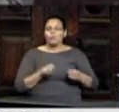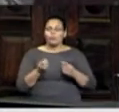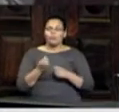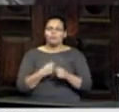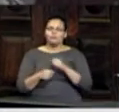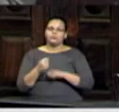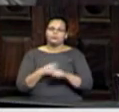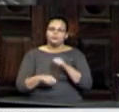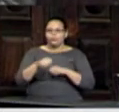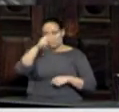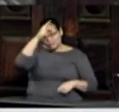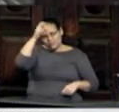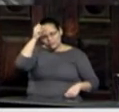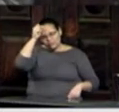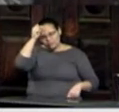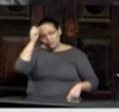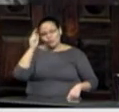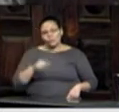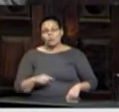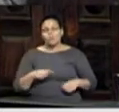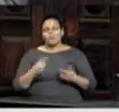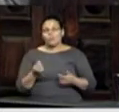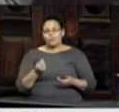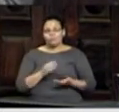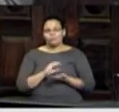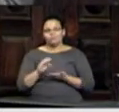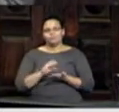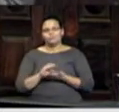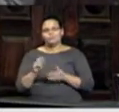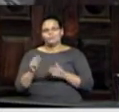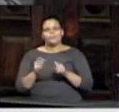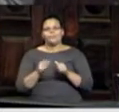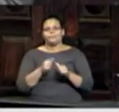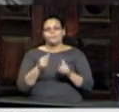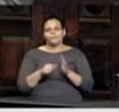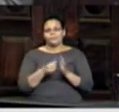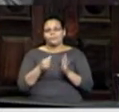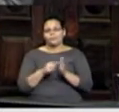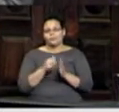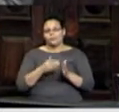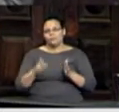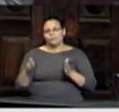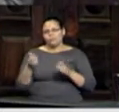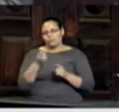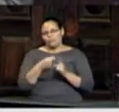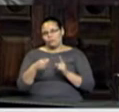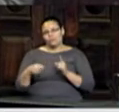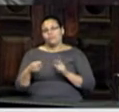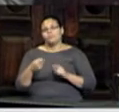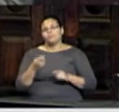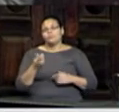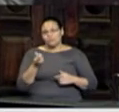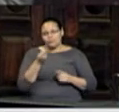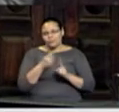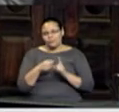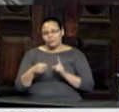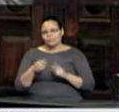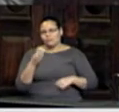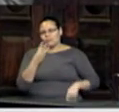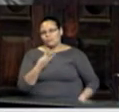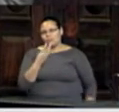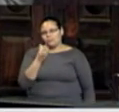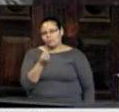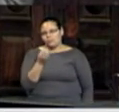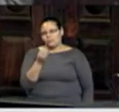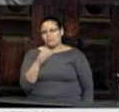uma prefeitura cujo custeio somente no primeiro semestre de 2016 chegou a 360 milhões, senhor